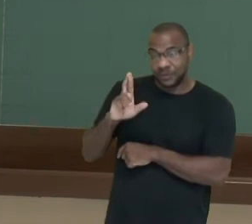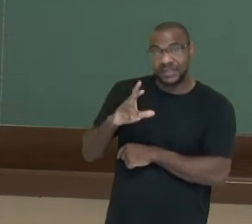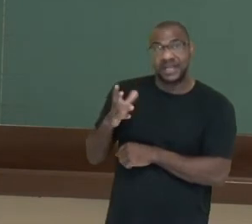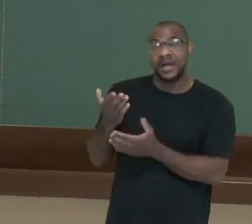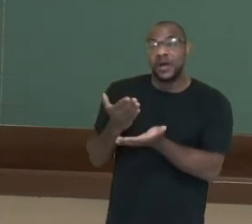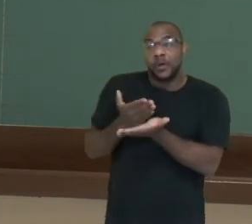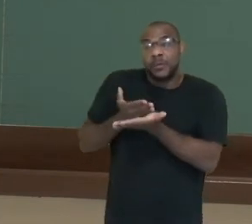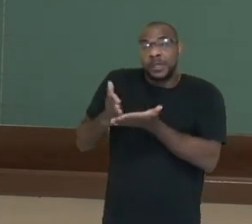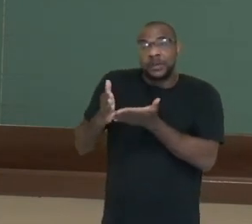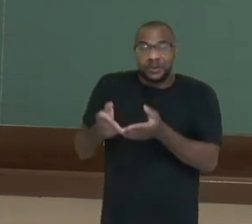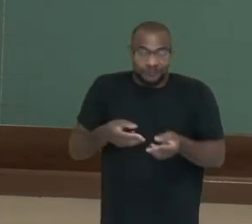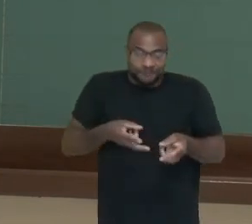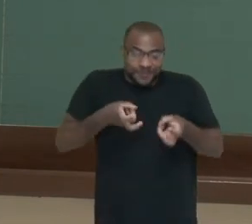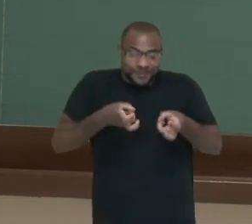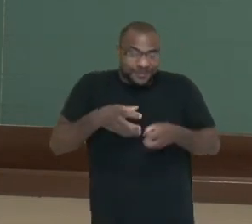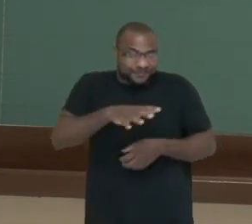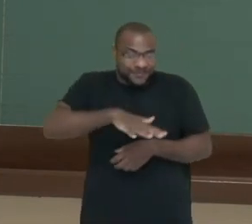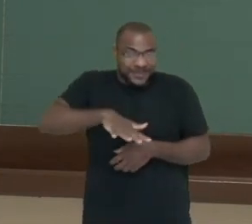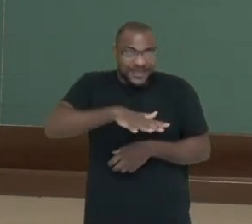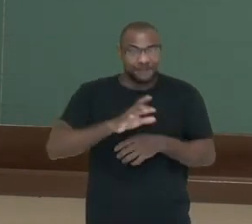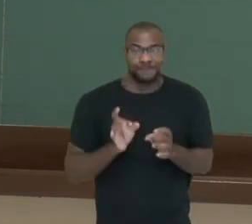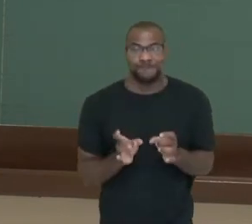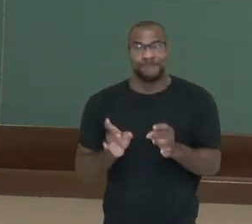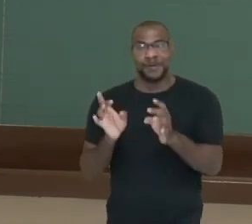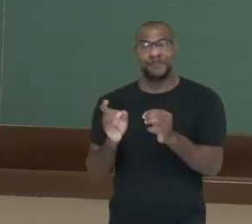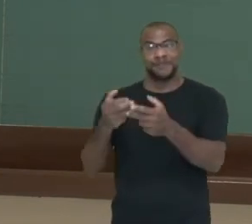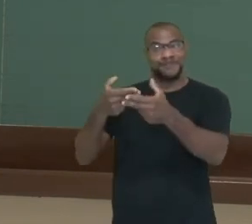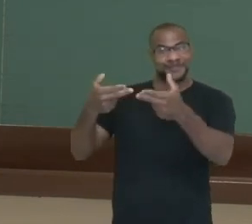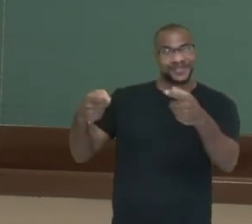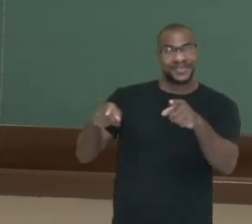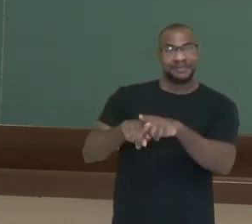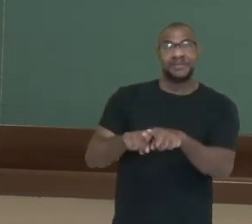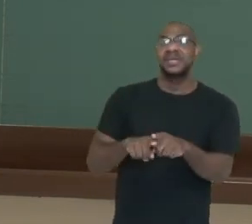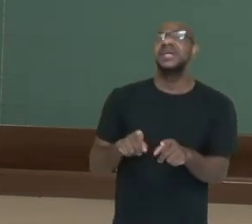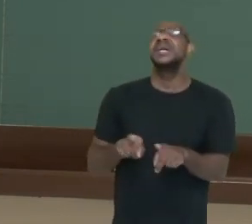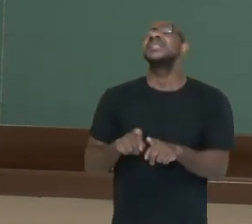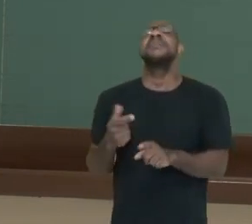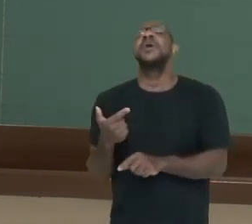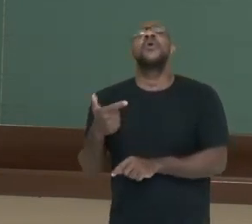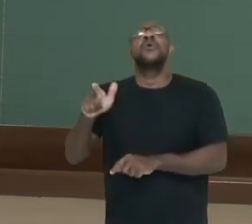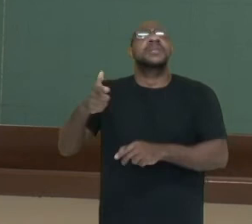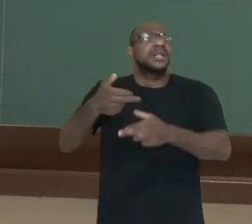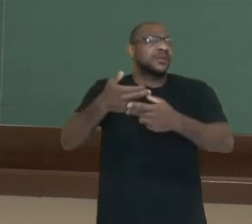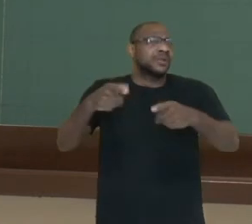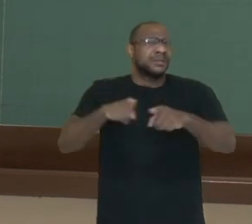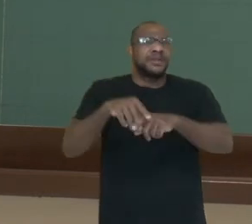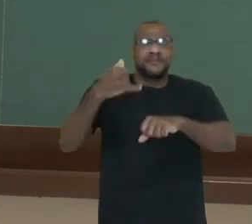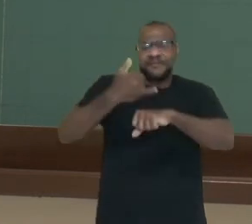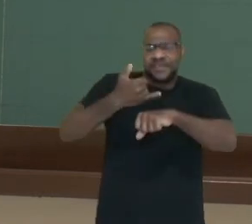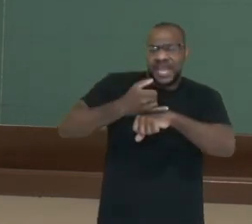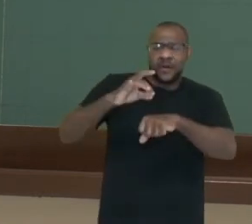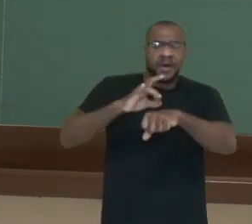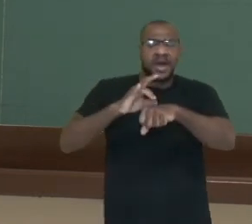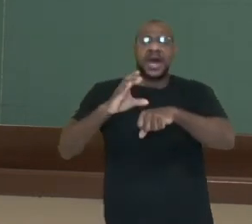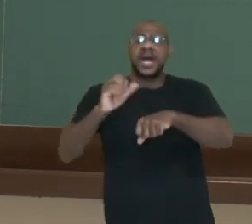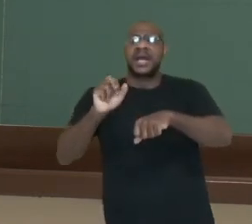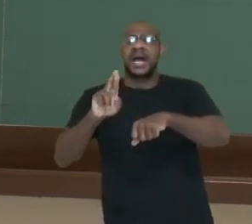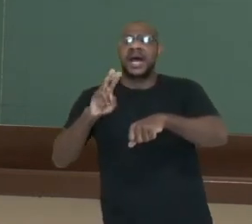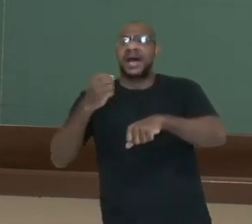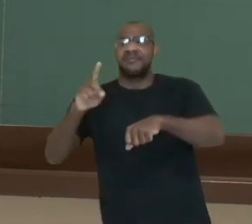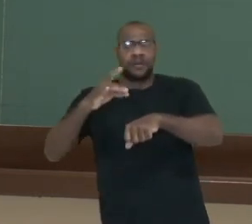então inexplorado por esse país, além de outros subsídios minerais como ferro e carvão.